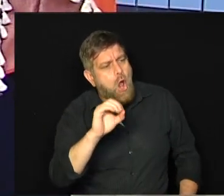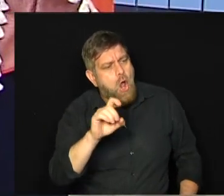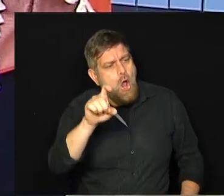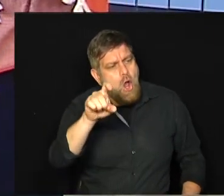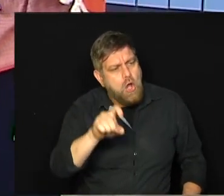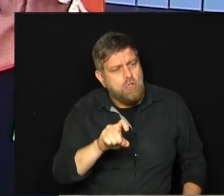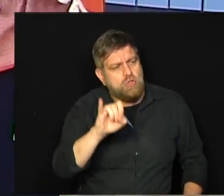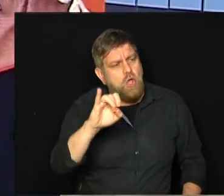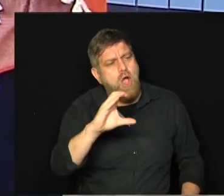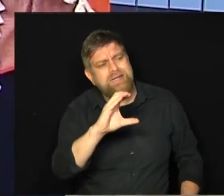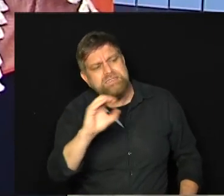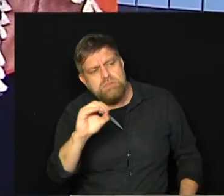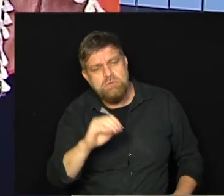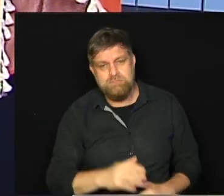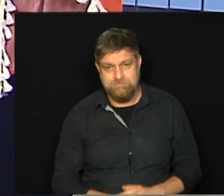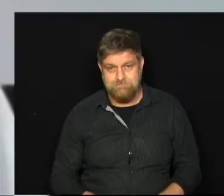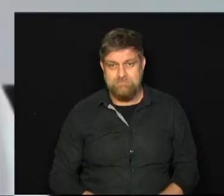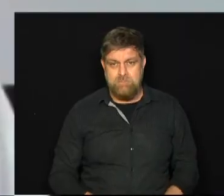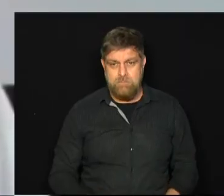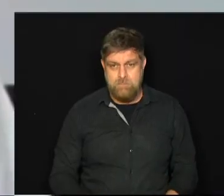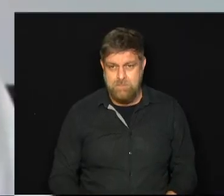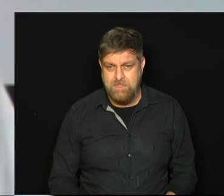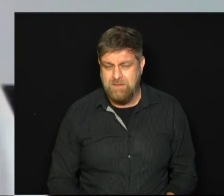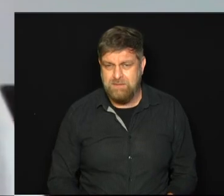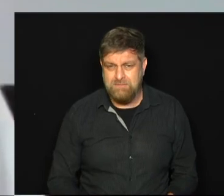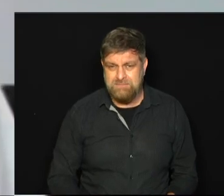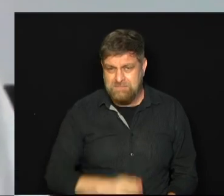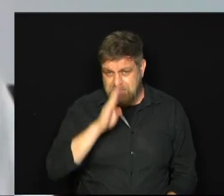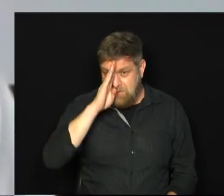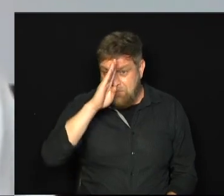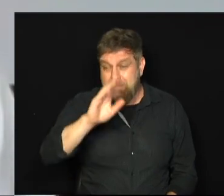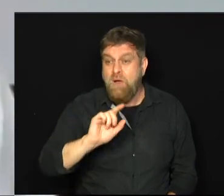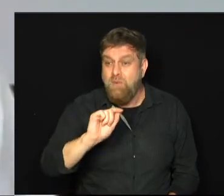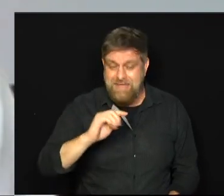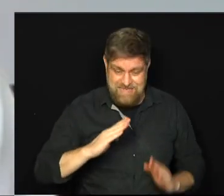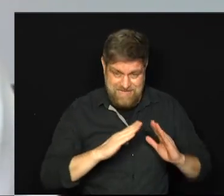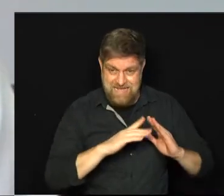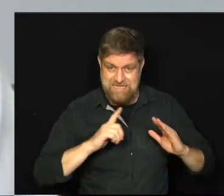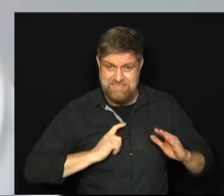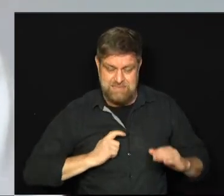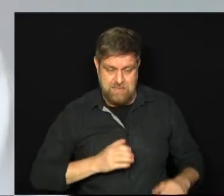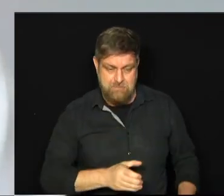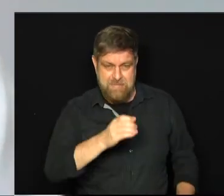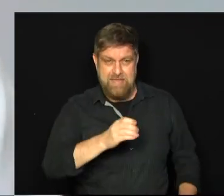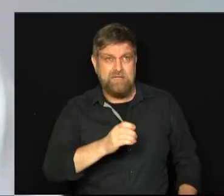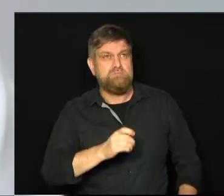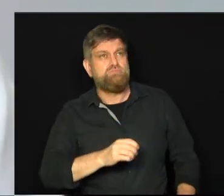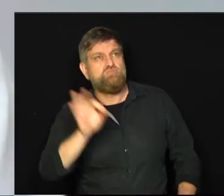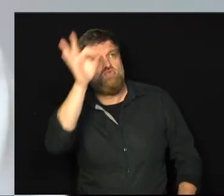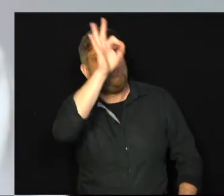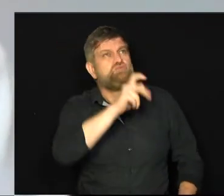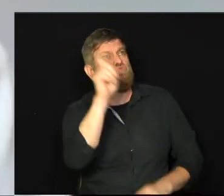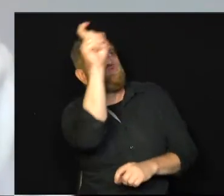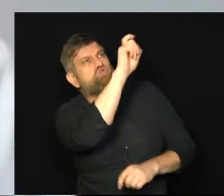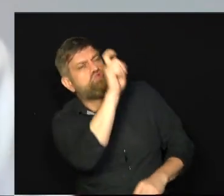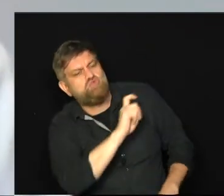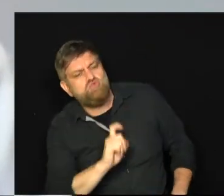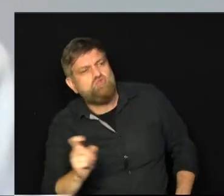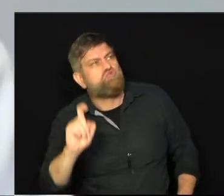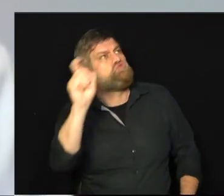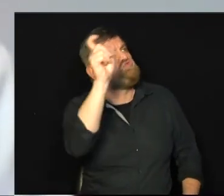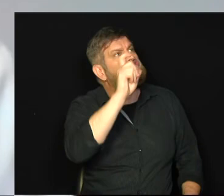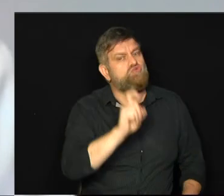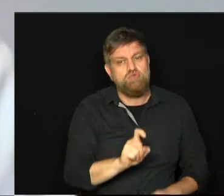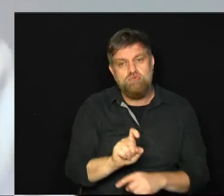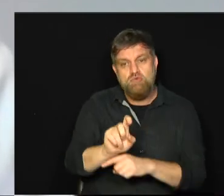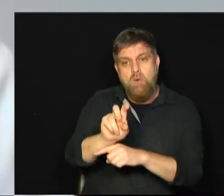Todo o ambiente, o agente mais comum é o pesticida. Pesticida é